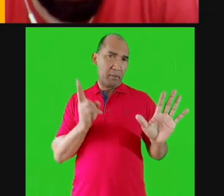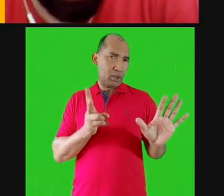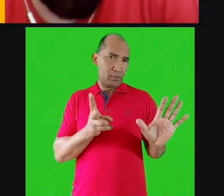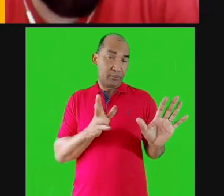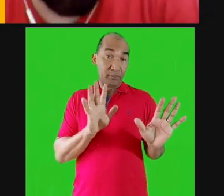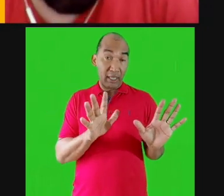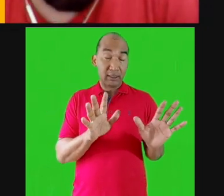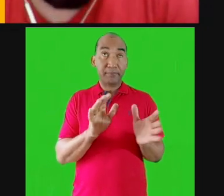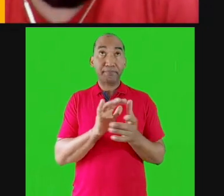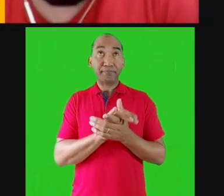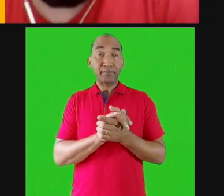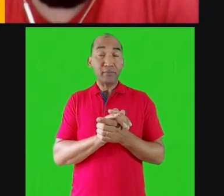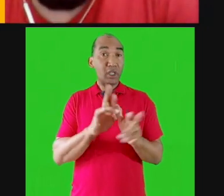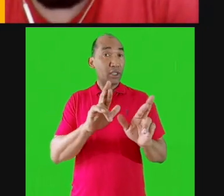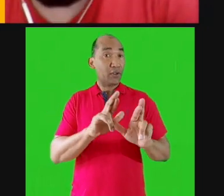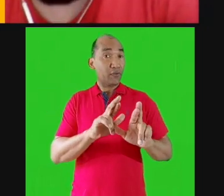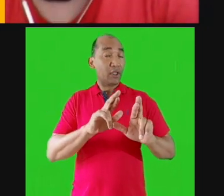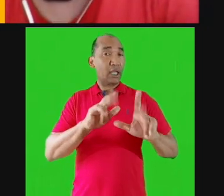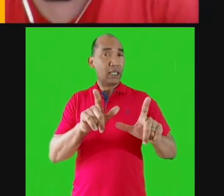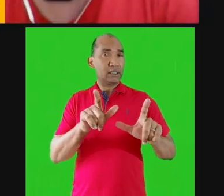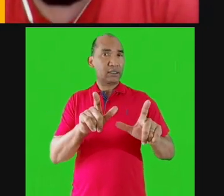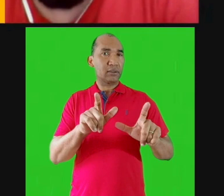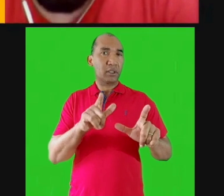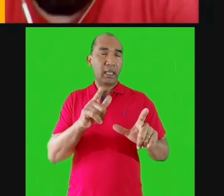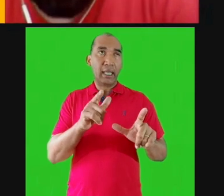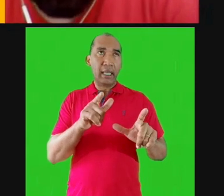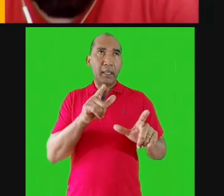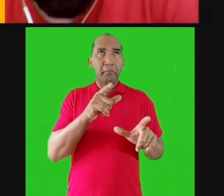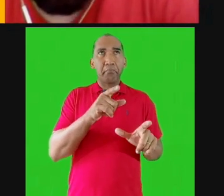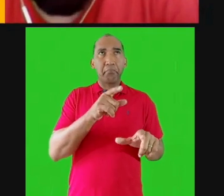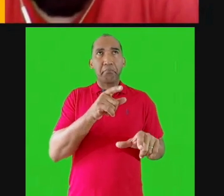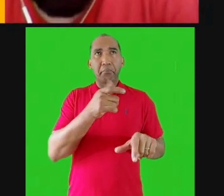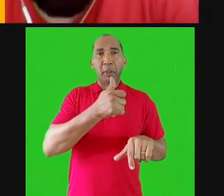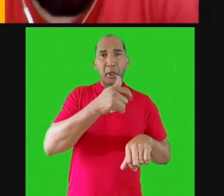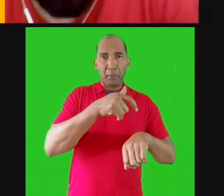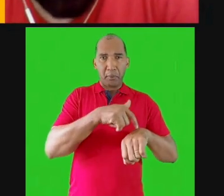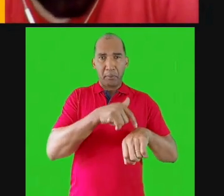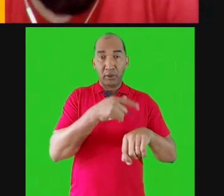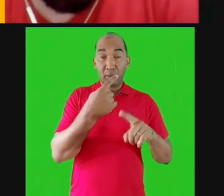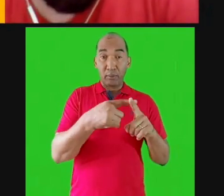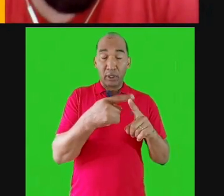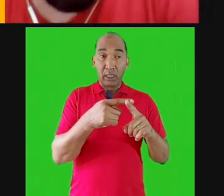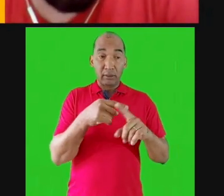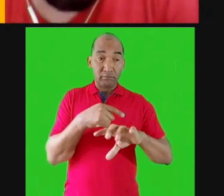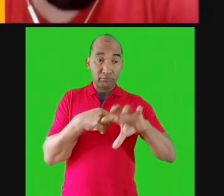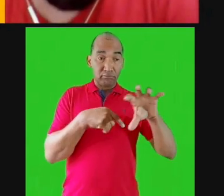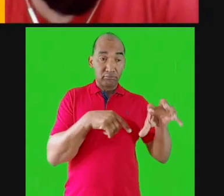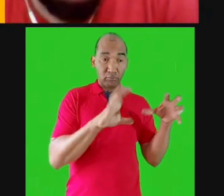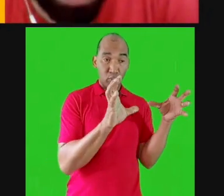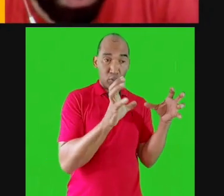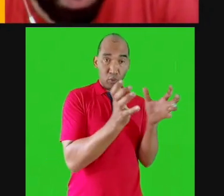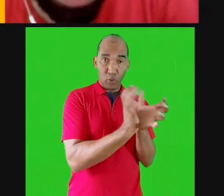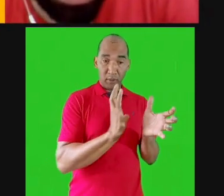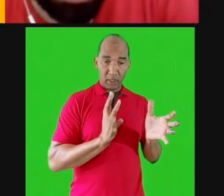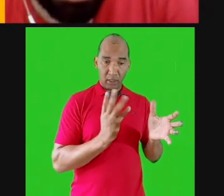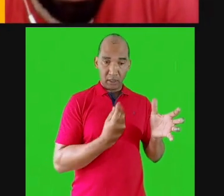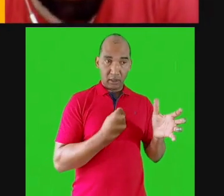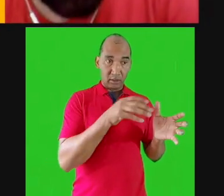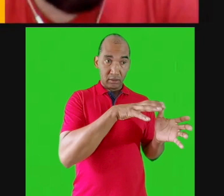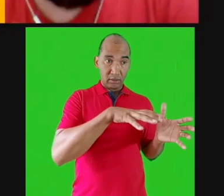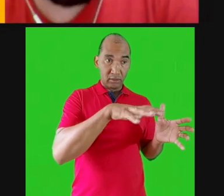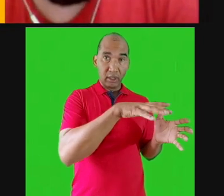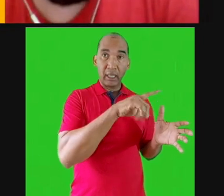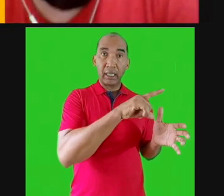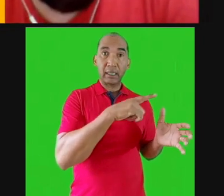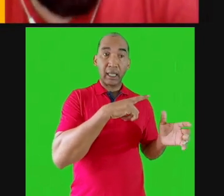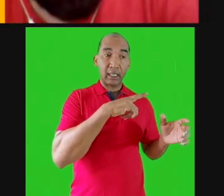mesmo espaço. Eu acho que a parte de diferenciar o que a gente teve nesse momento é porque a gente está lidando com pessoas